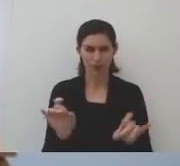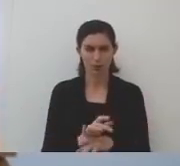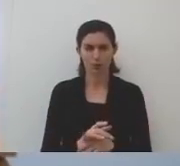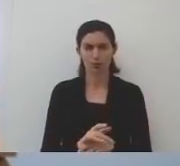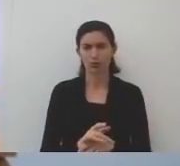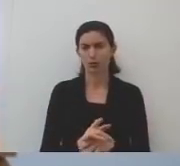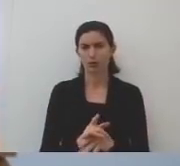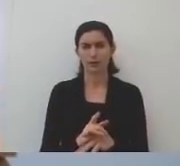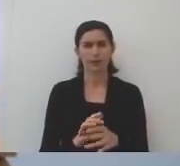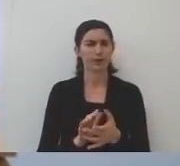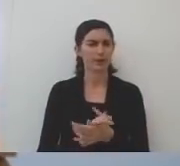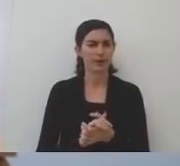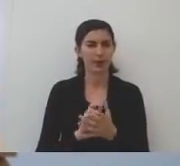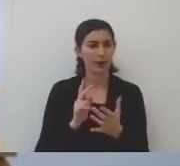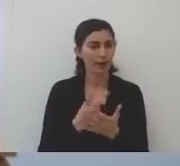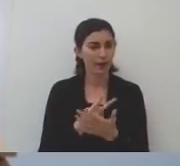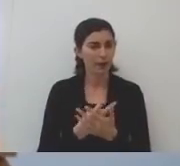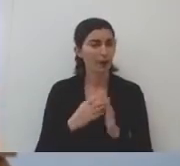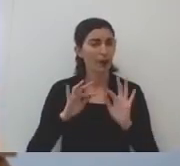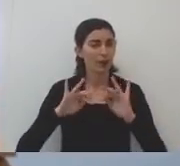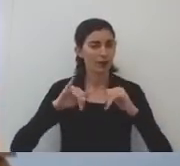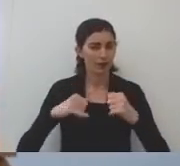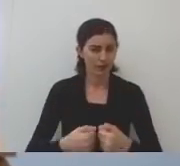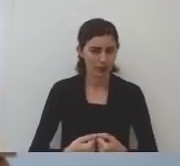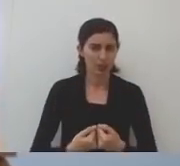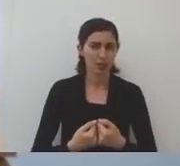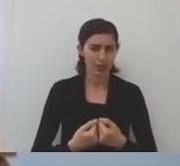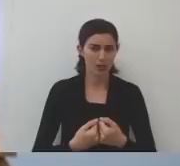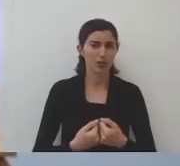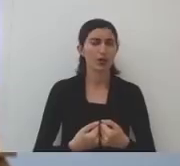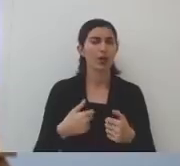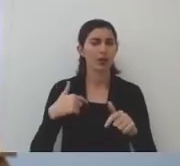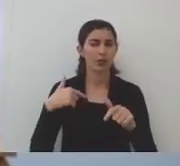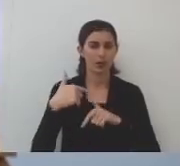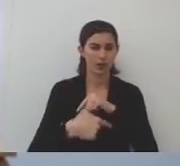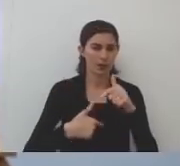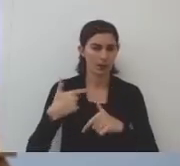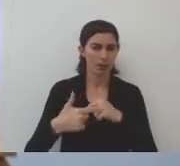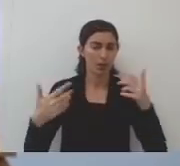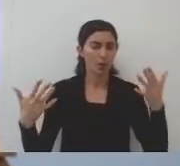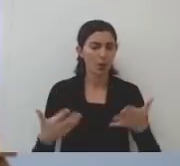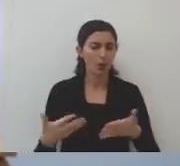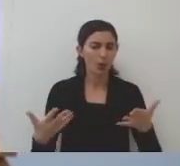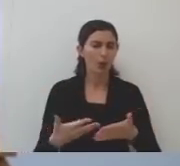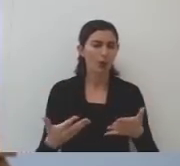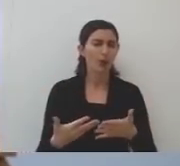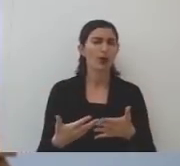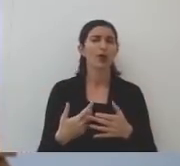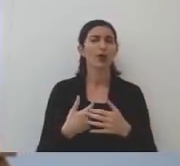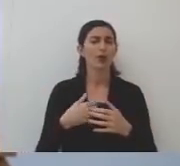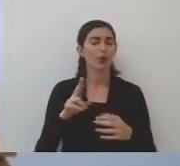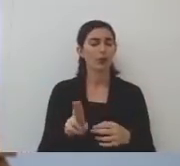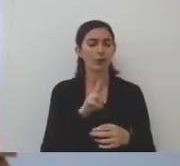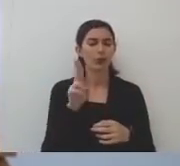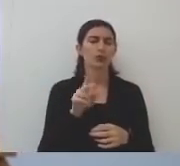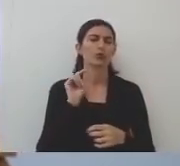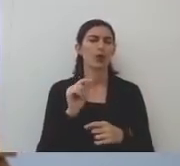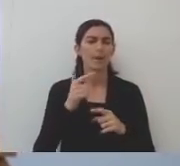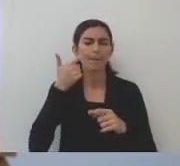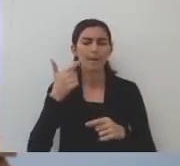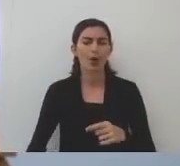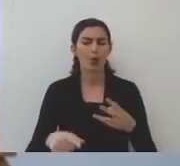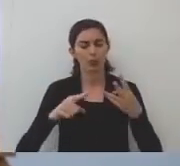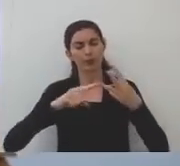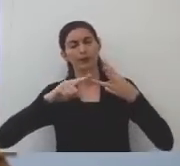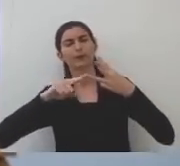pronto. Errou. A gente finalizou o trabalho, agora é hora de a gente utilizar mais uma